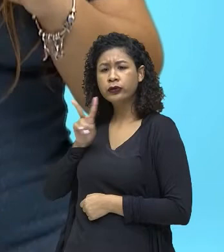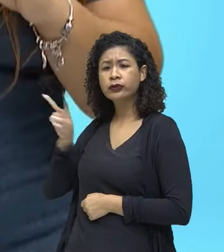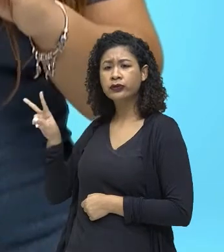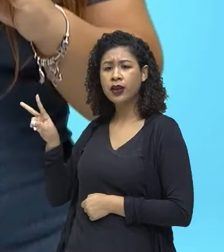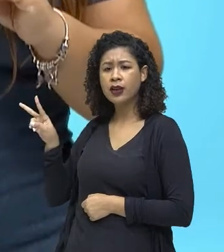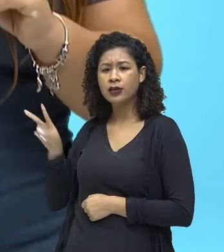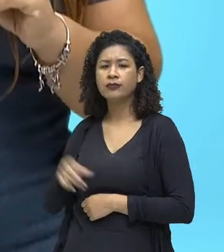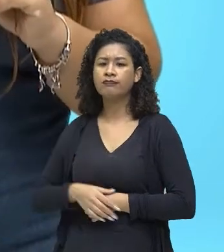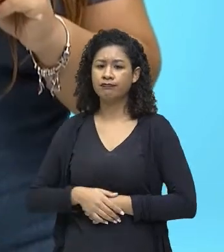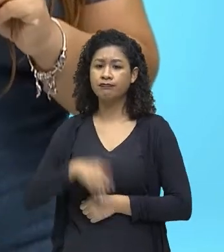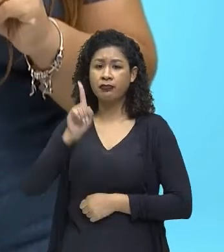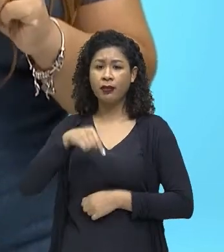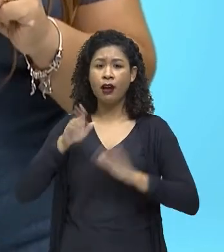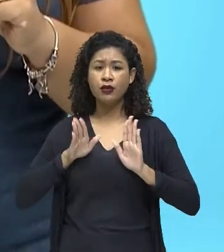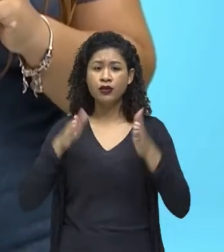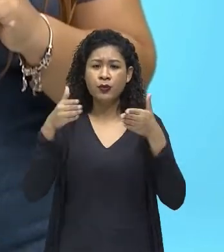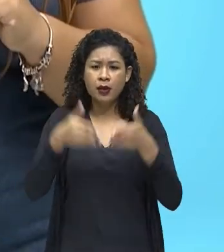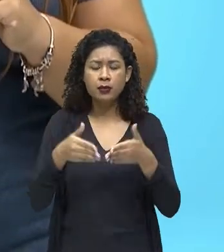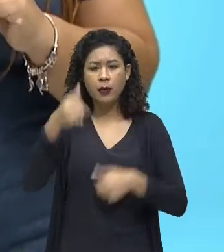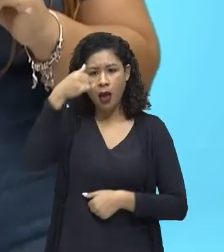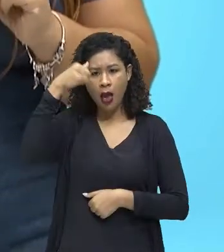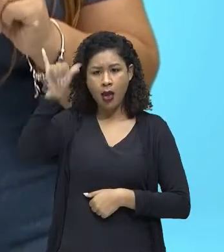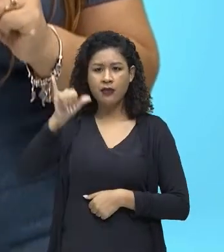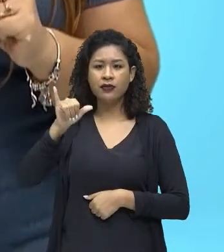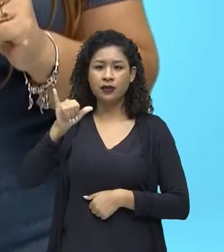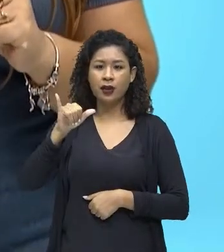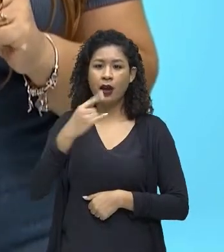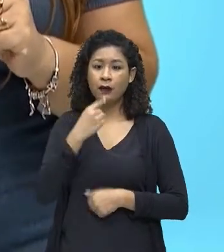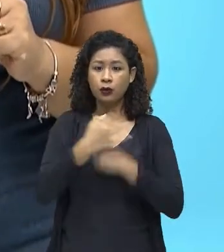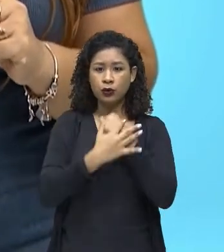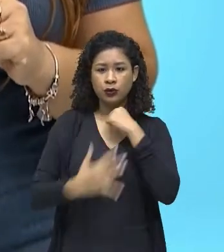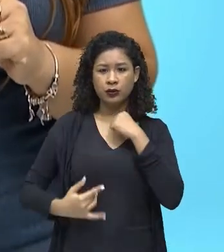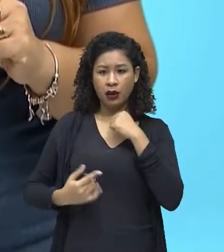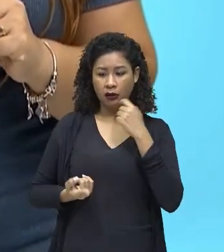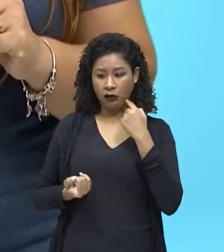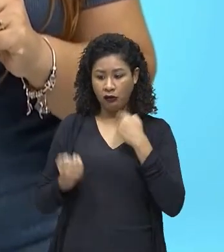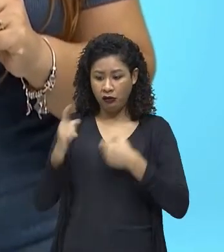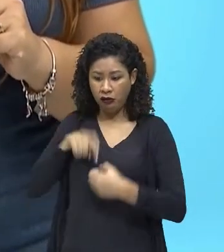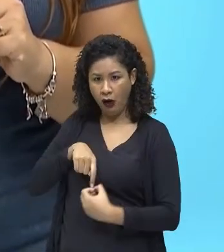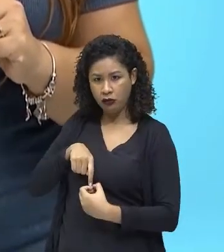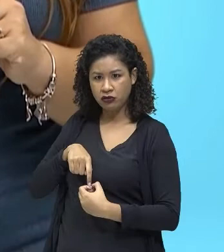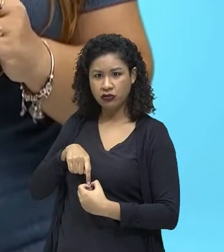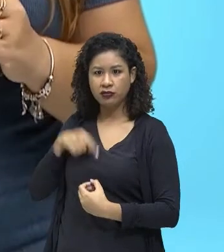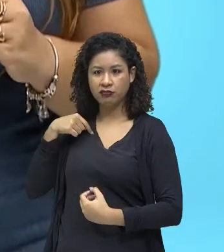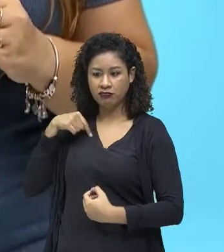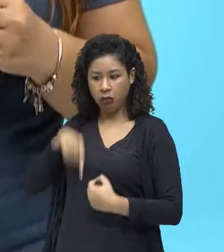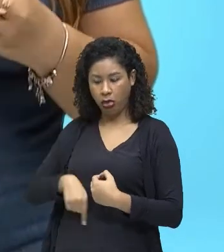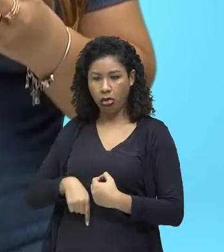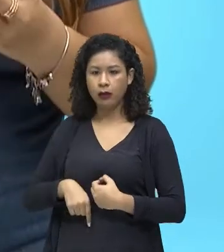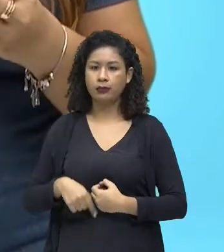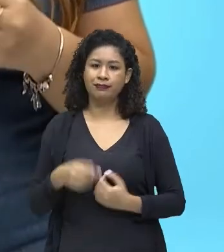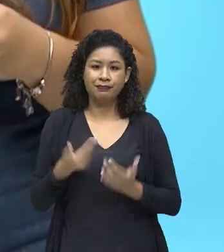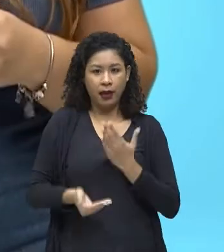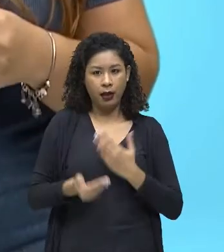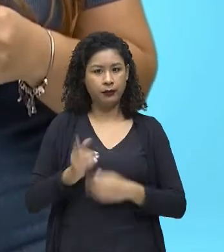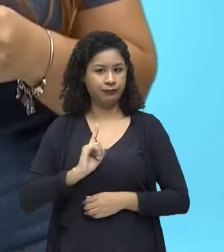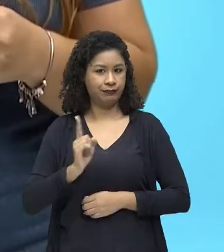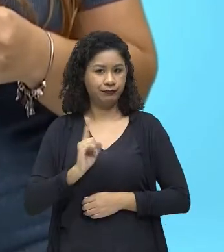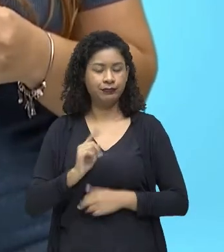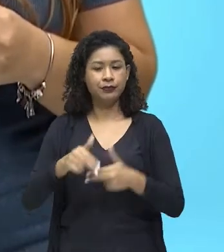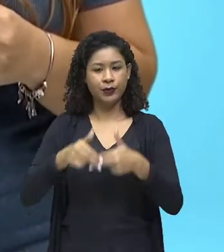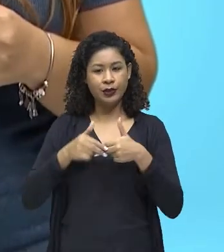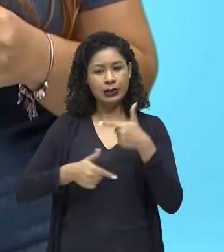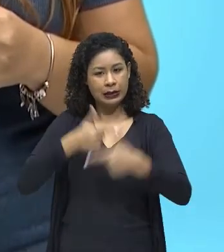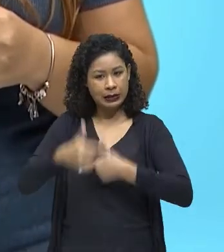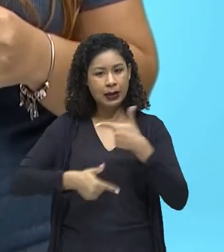São próprias para que não haja refluxo do sangue. Esse processo permite que o sangue volte ao coração para reiniciar o